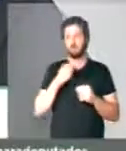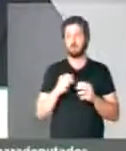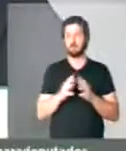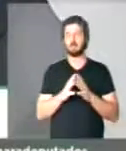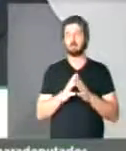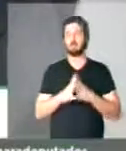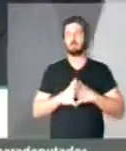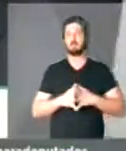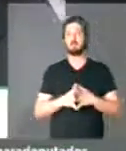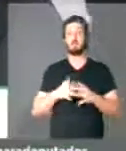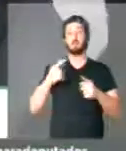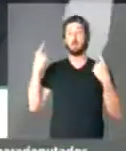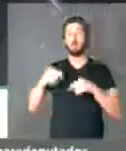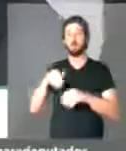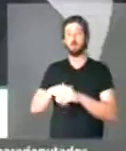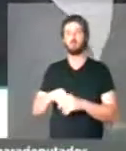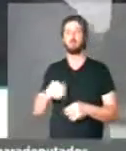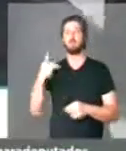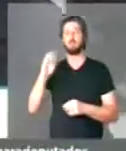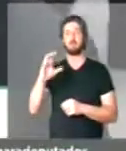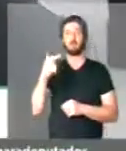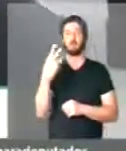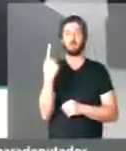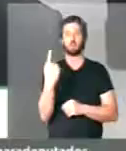contra o meu voto. Que...